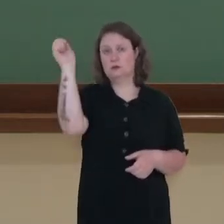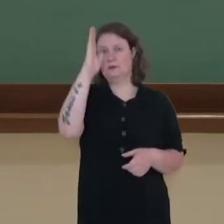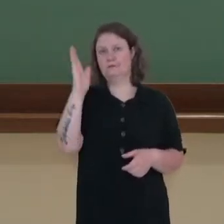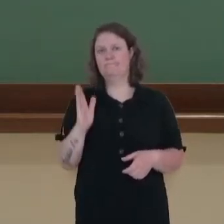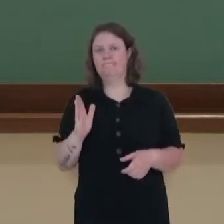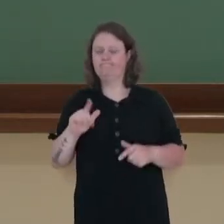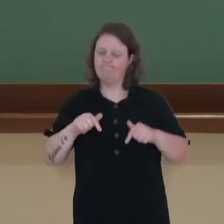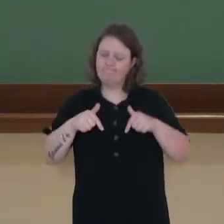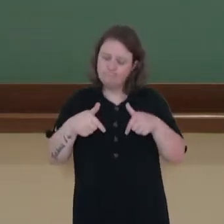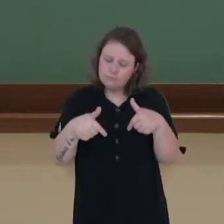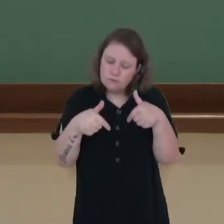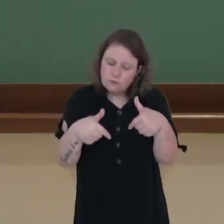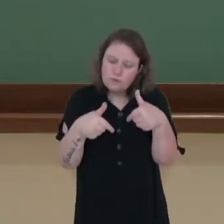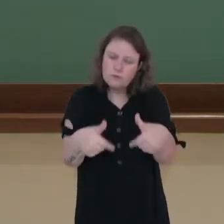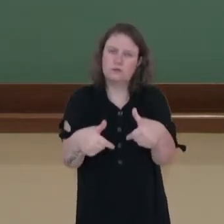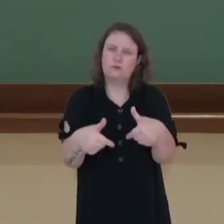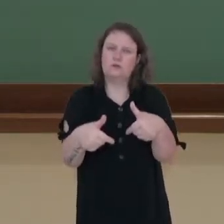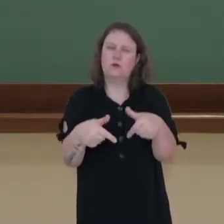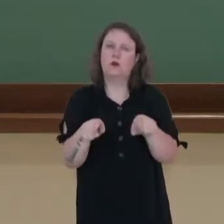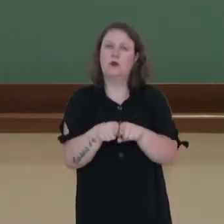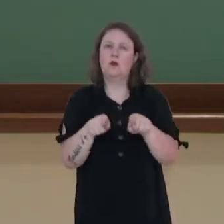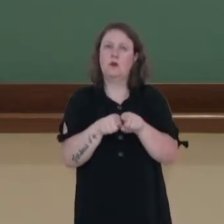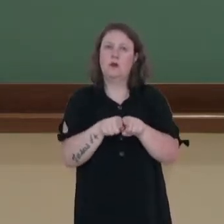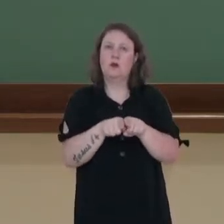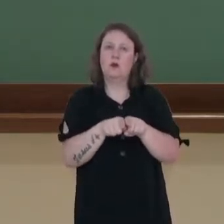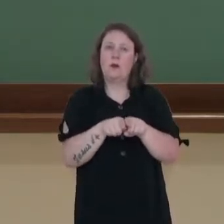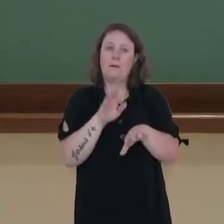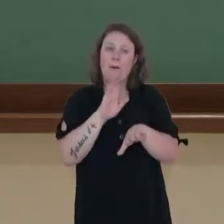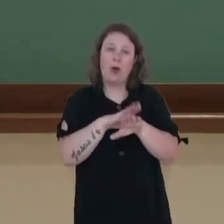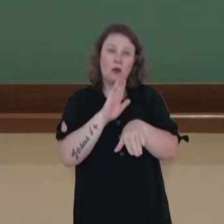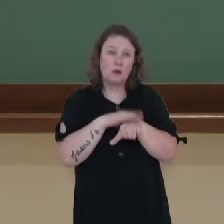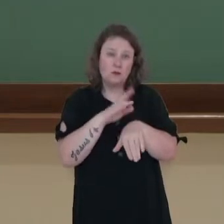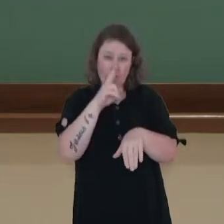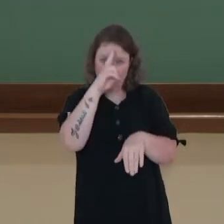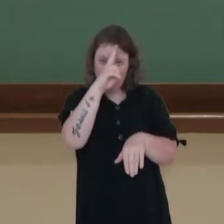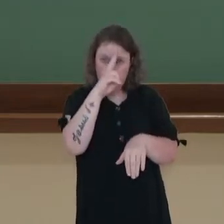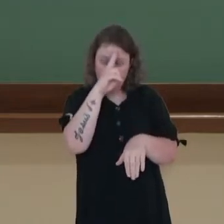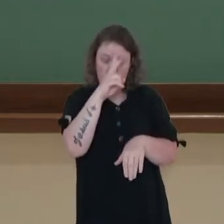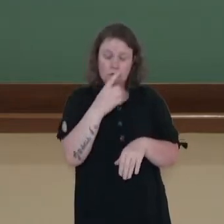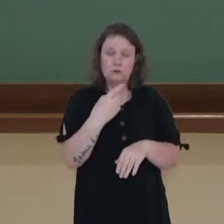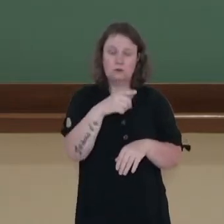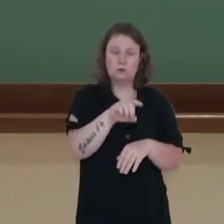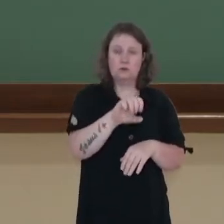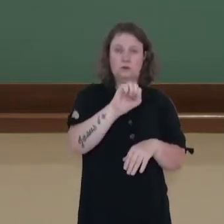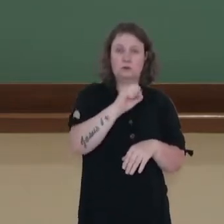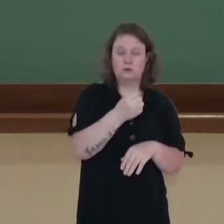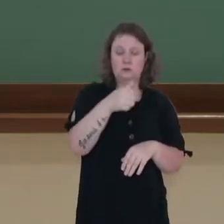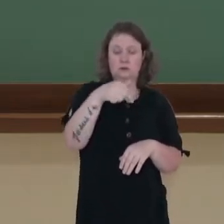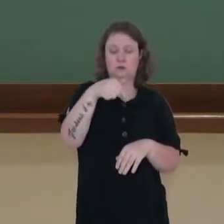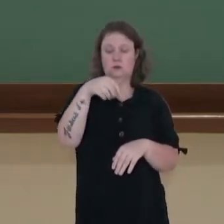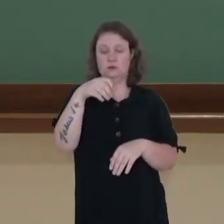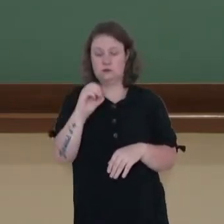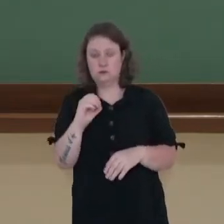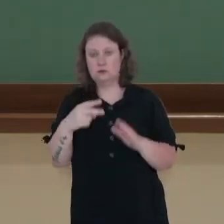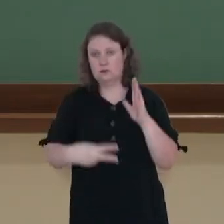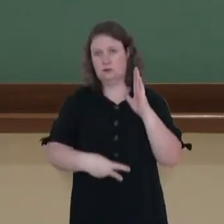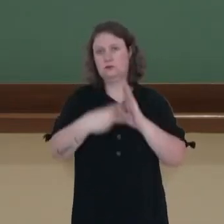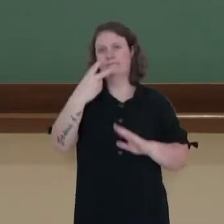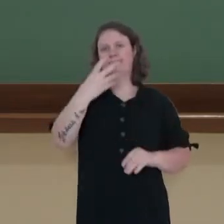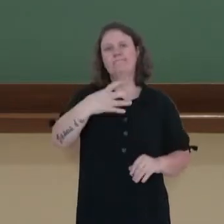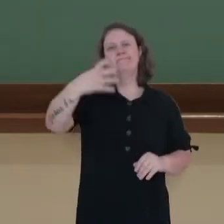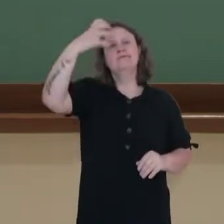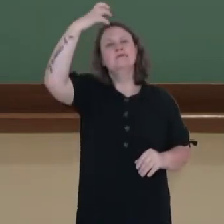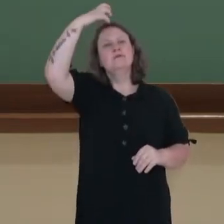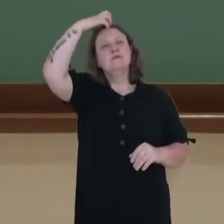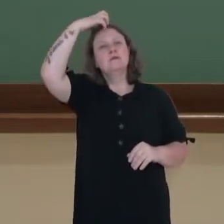fortalecem bastante a partir do ano de 1870. Então, o segundo reinado, pessoal, ele